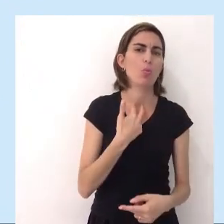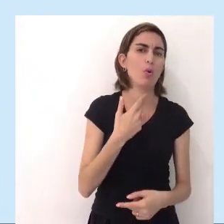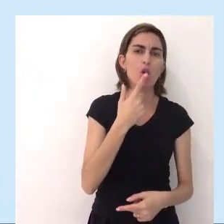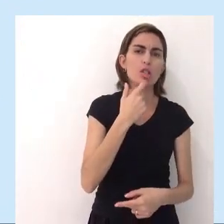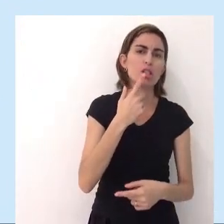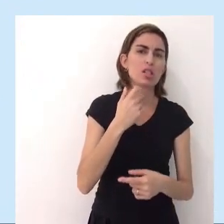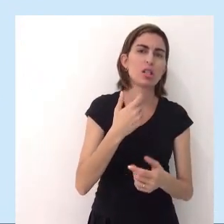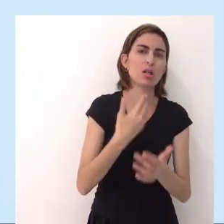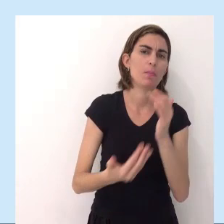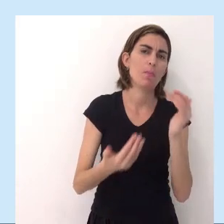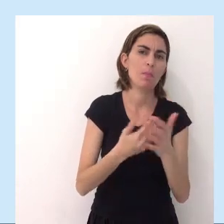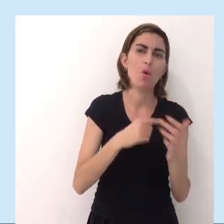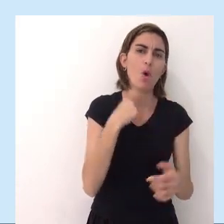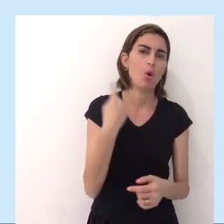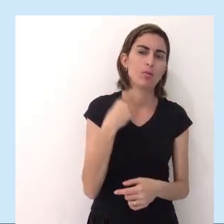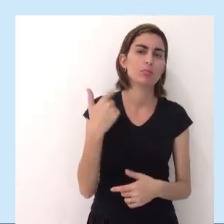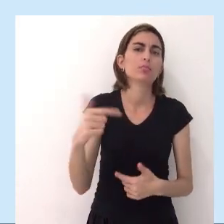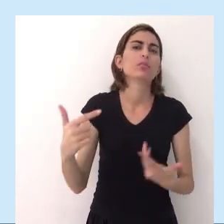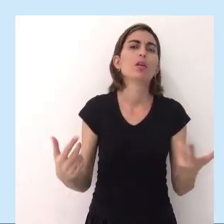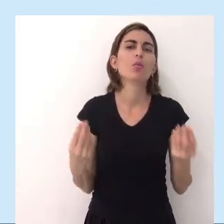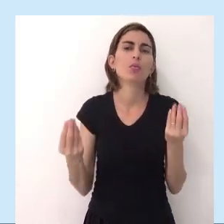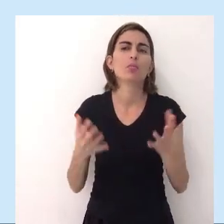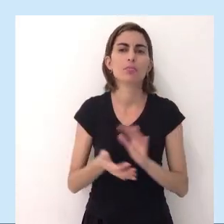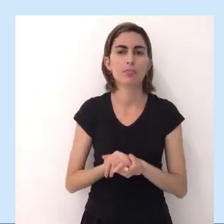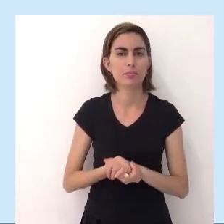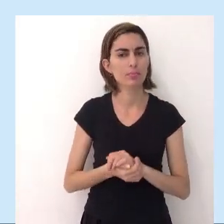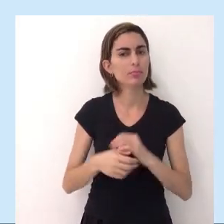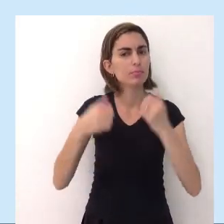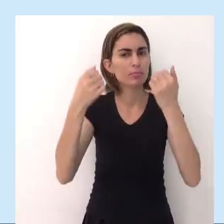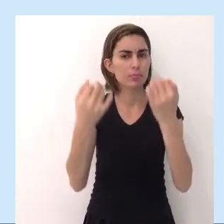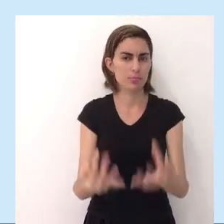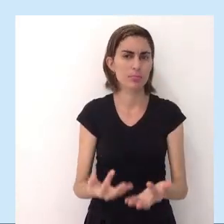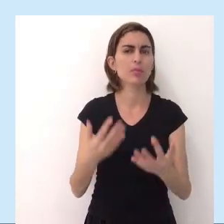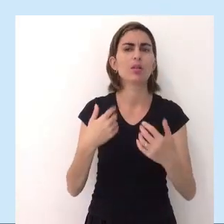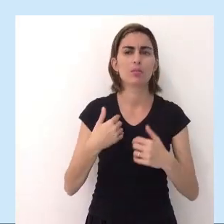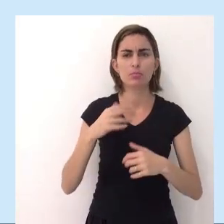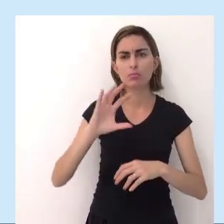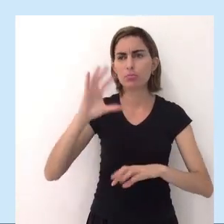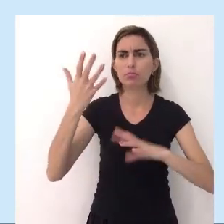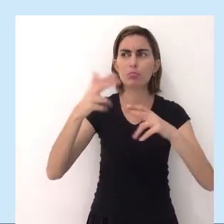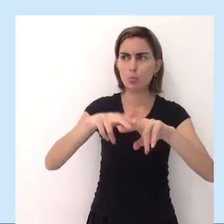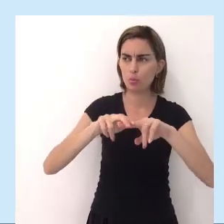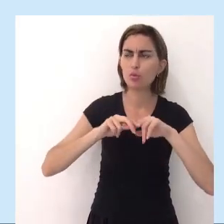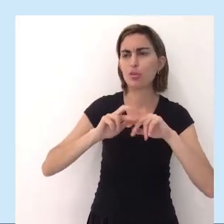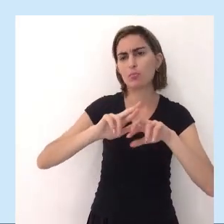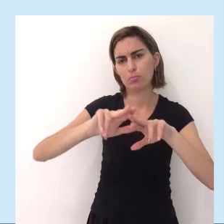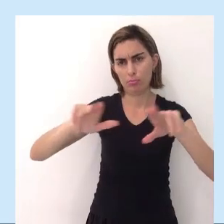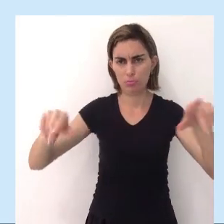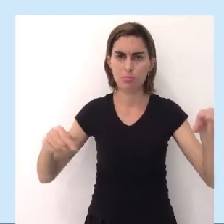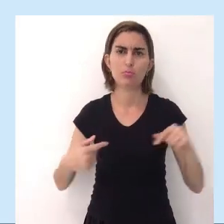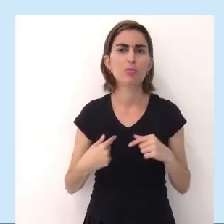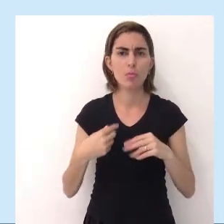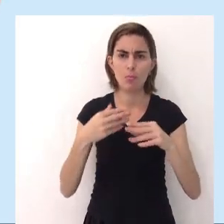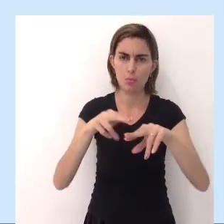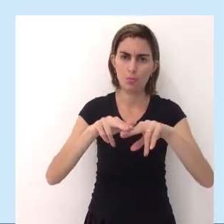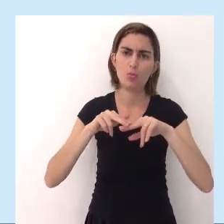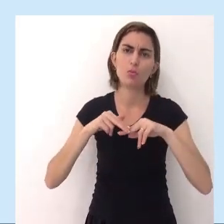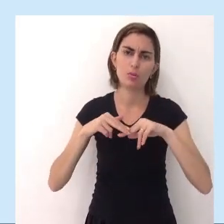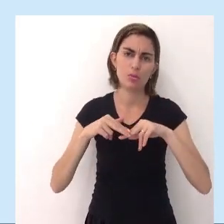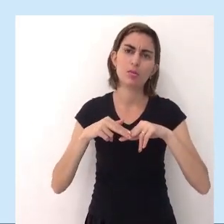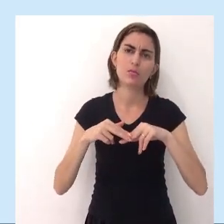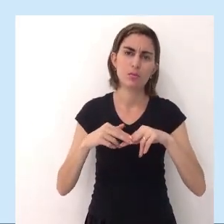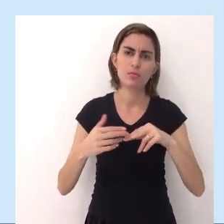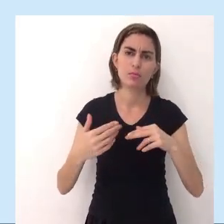ser sangrento. Gente, explicando um pouquinho sobre o que aconteceu, tá? Sobre os fatores que foram